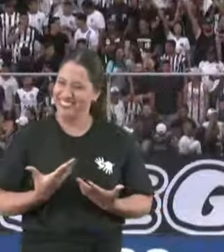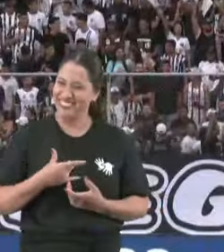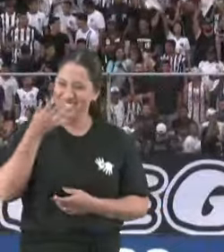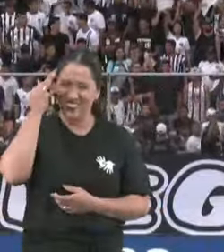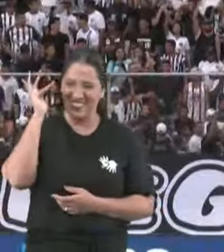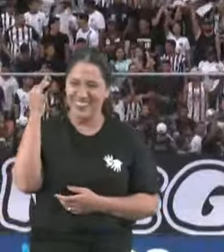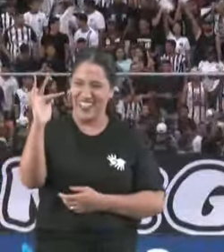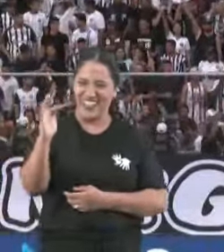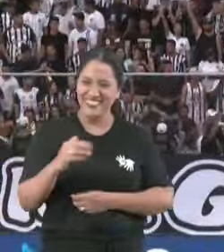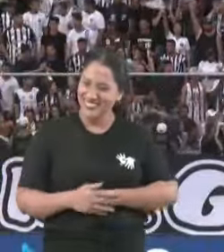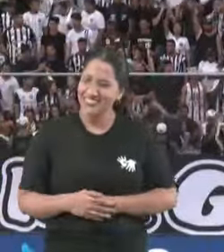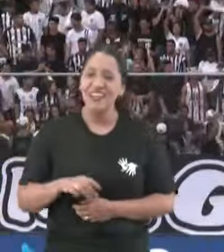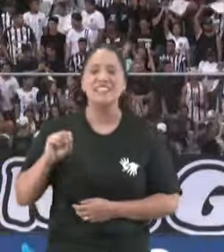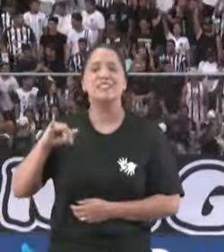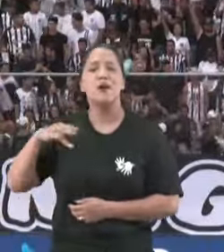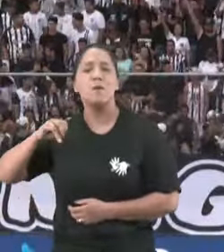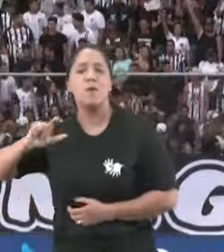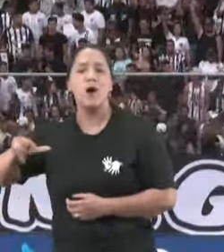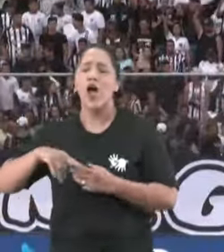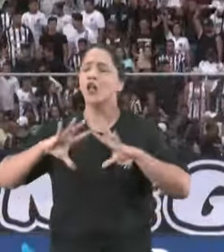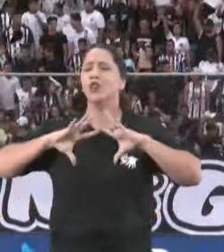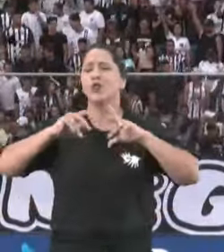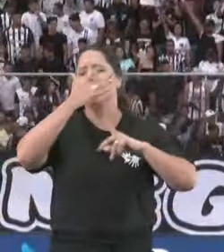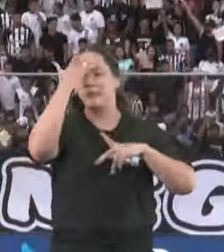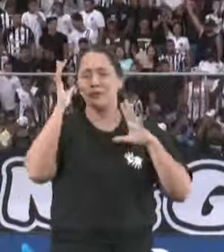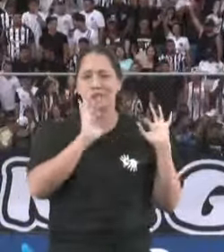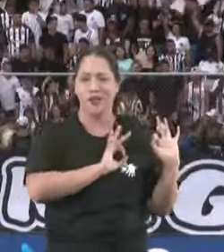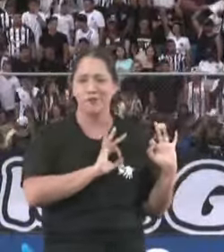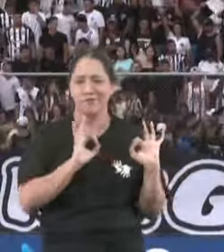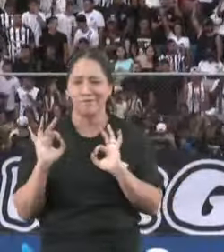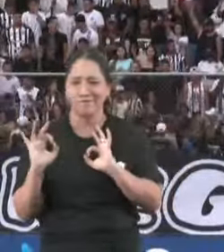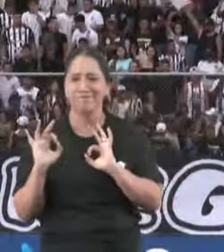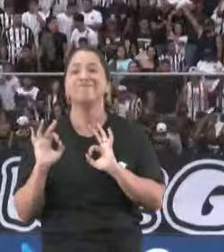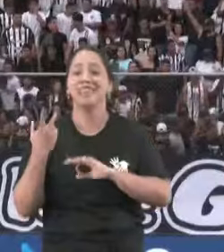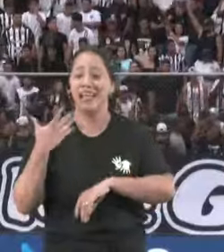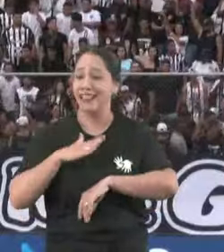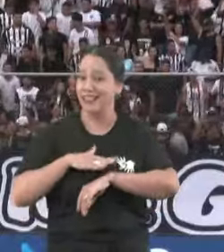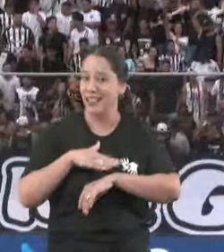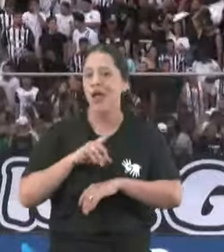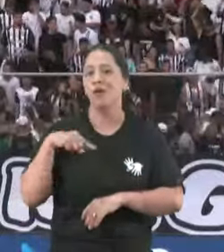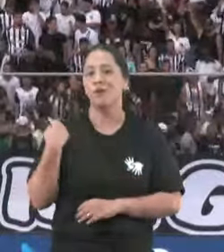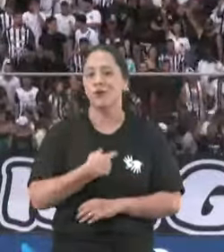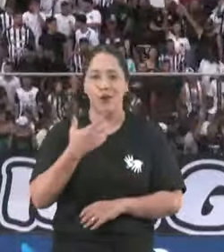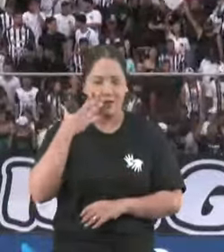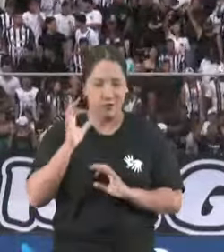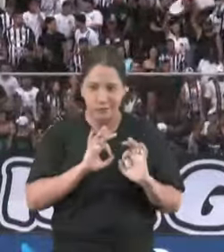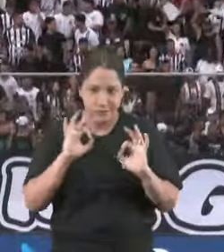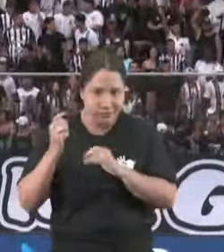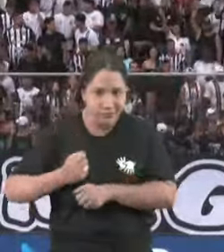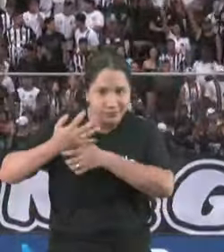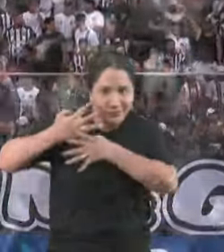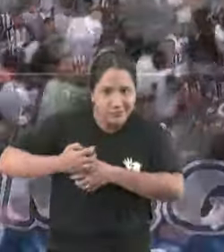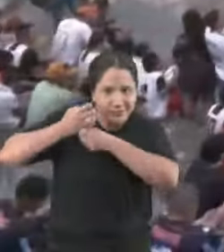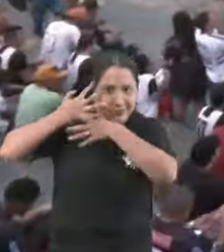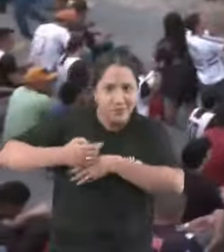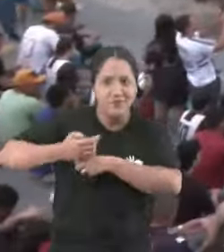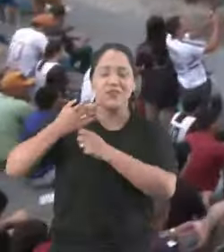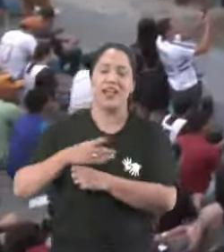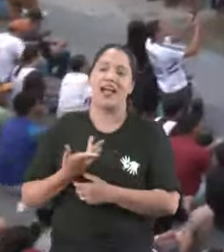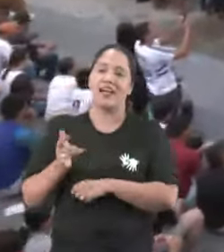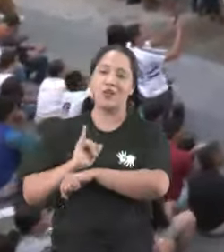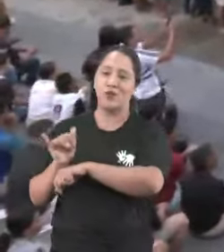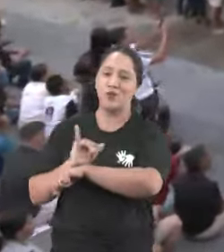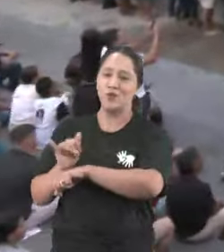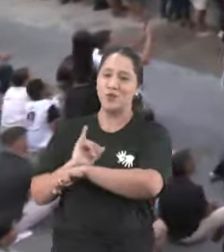Everton Perverso, Samuel Nunes, todo mundo ligado de tempos em tempos, a gente vai estar de olho aqui no nosso YouTube, também